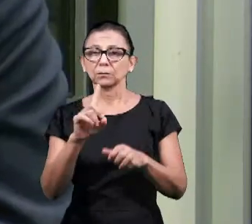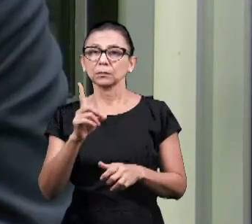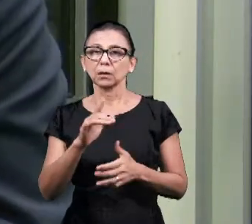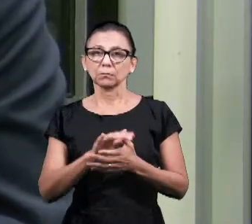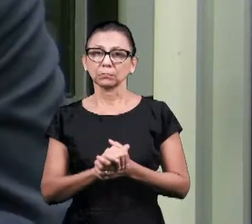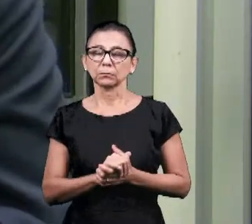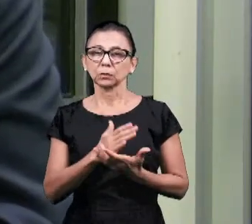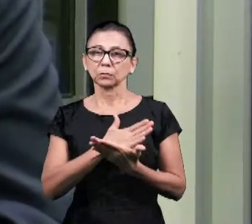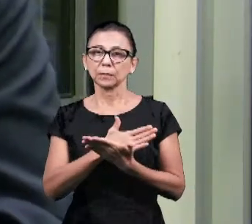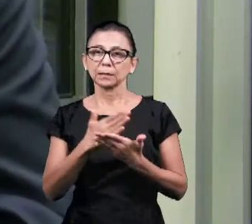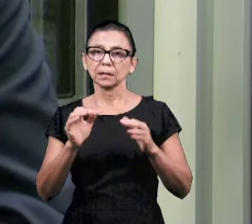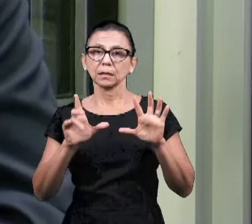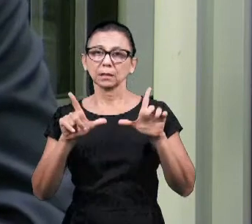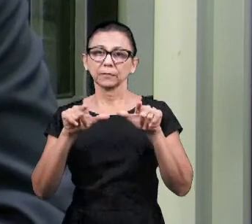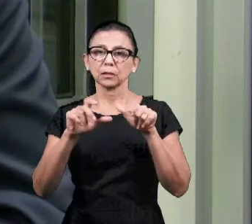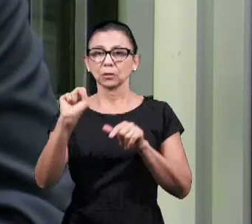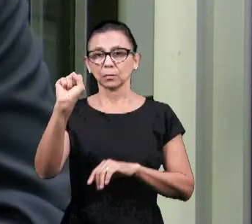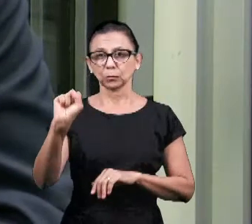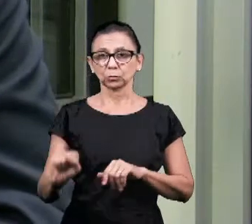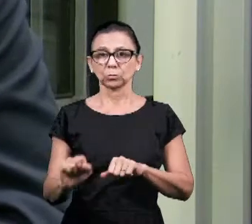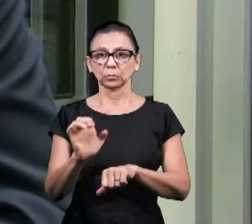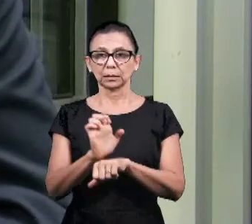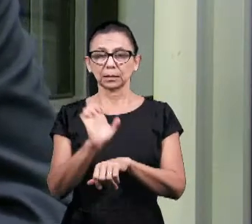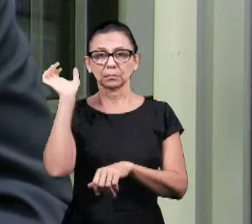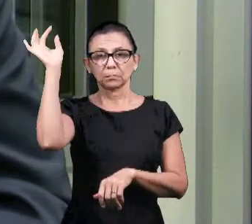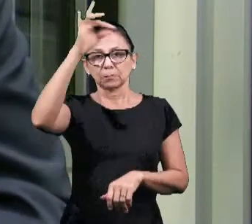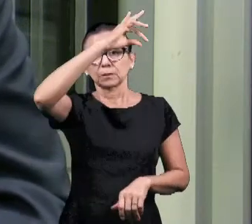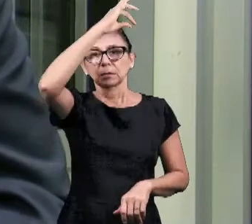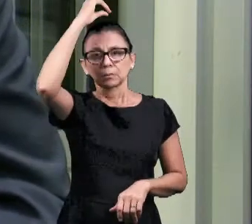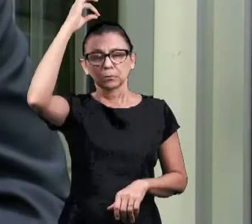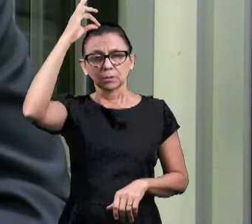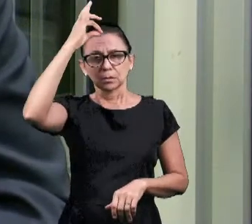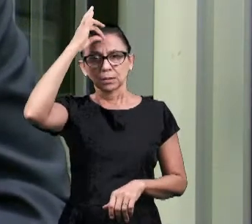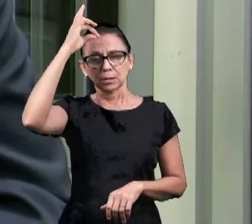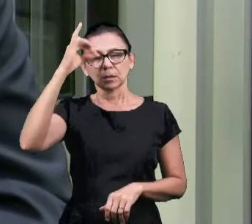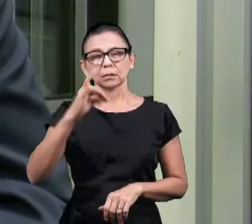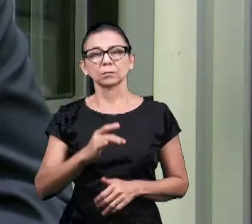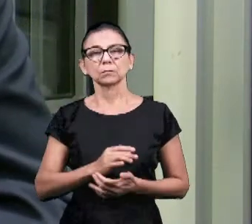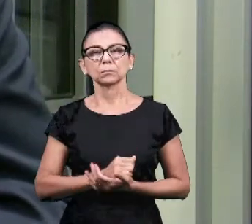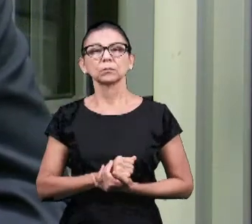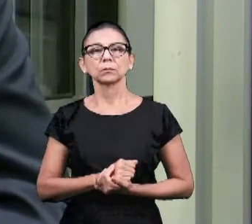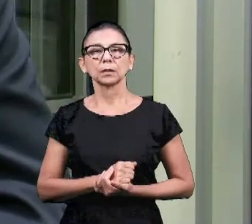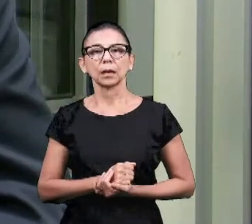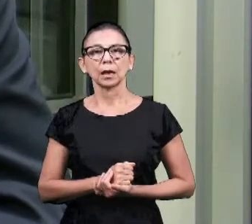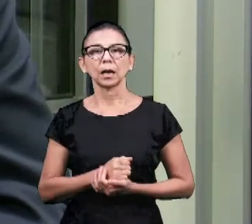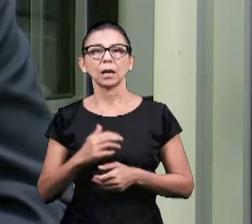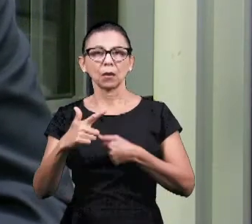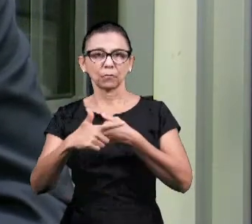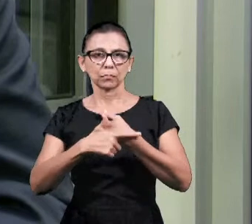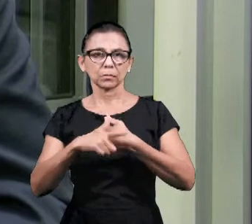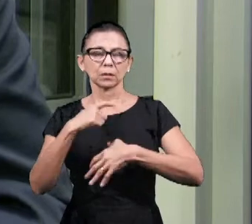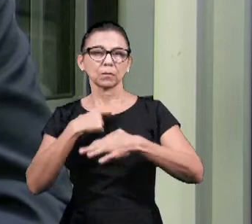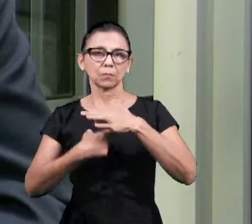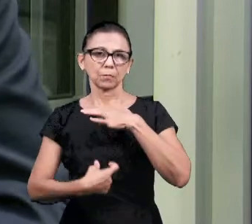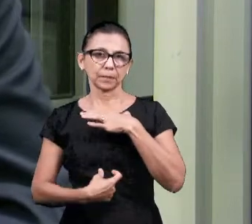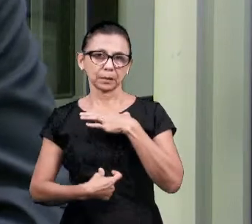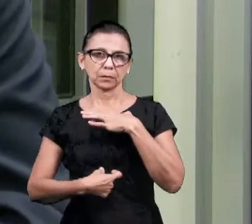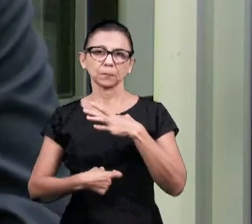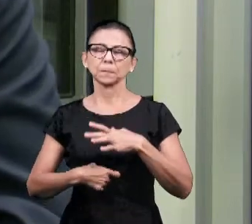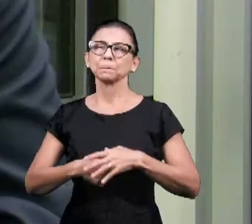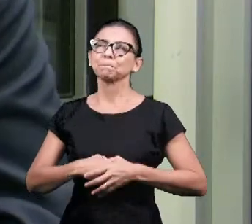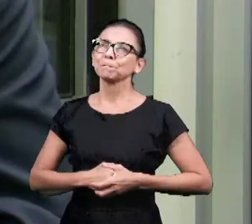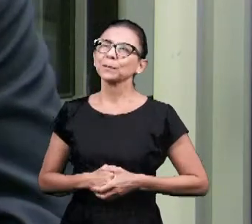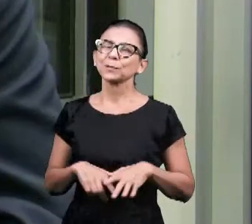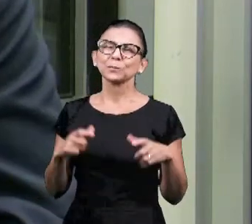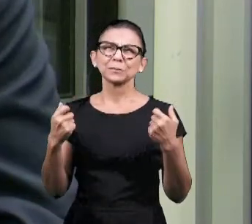Santo. E eu pedi ao Senhor que me falasse no culto daquela noite, porque eu queria ouvir a